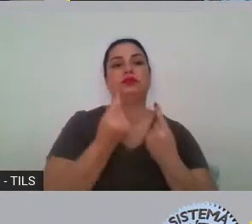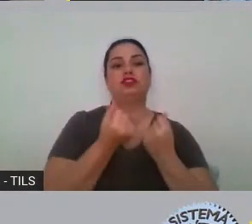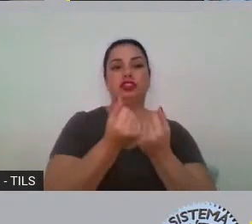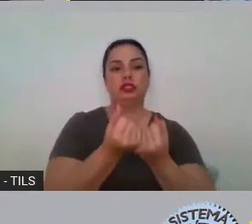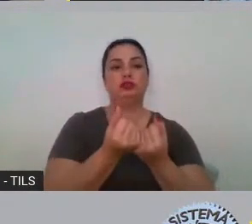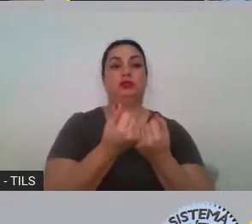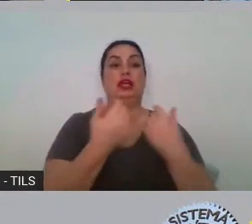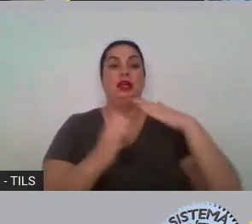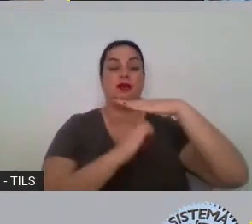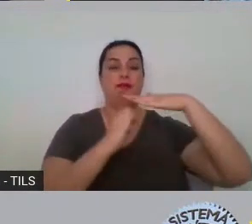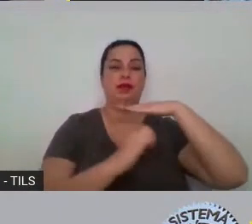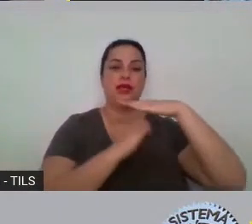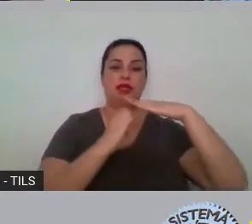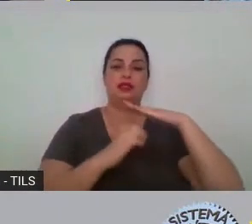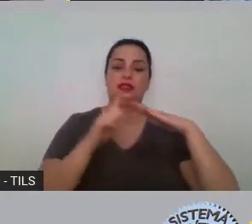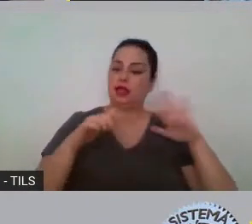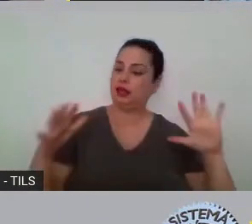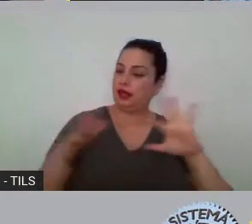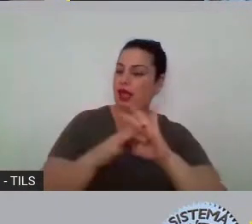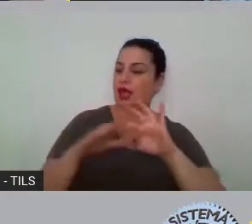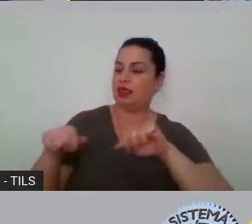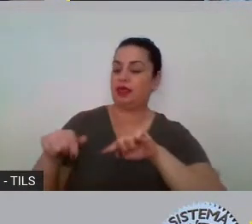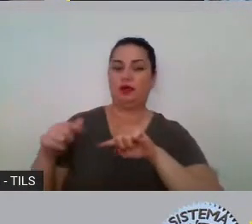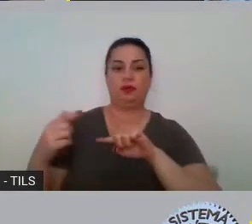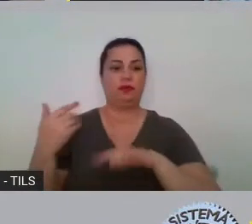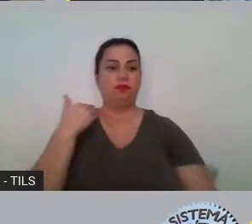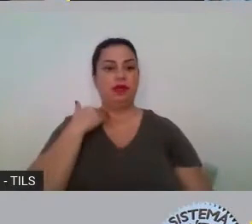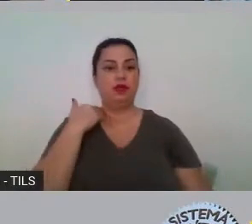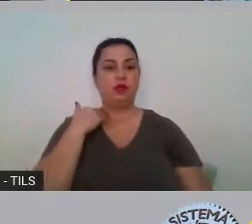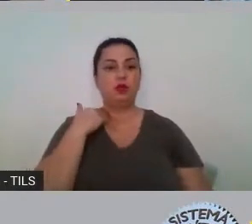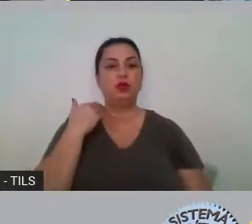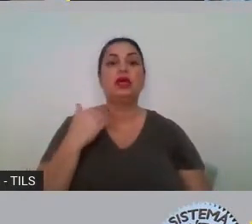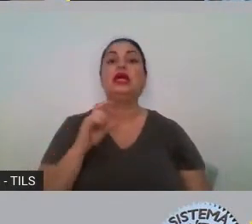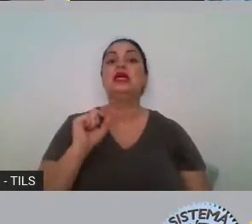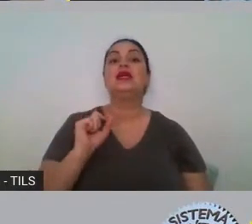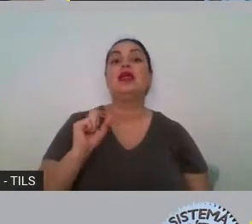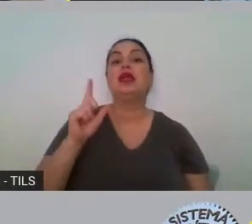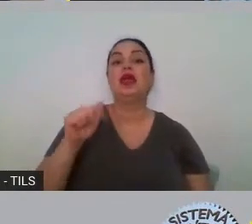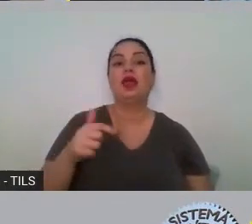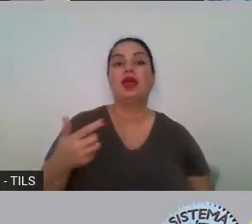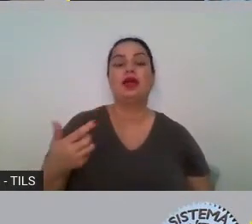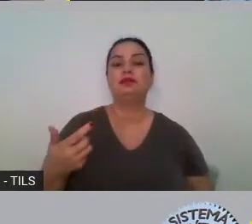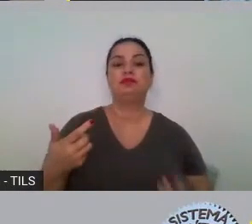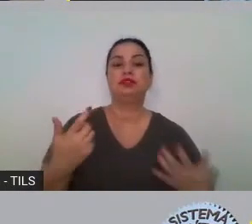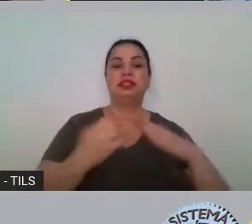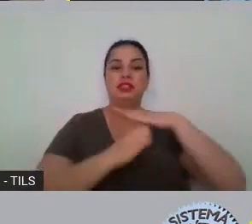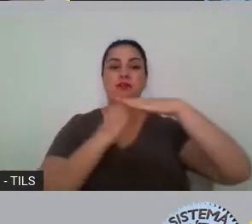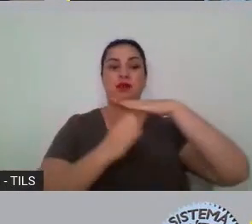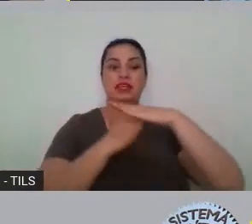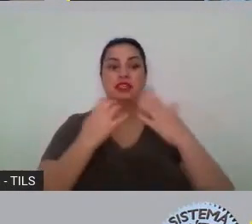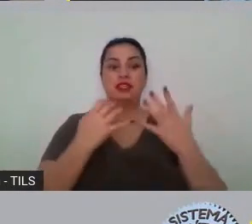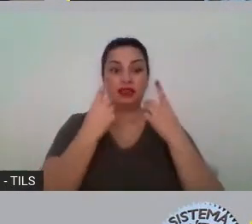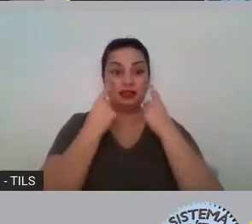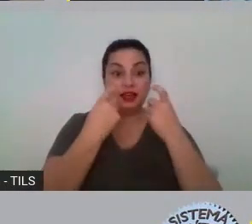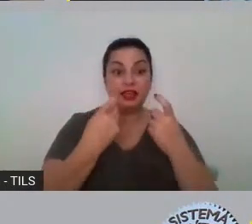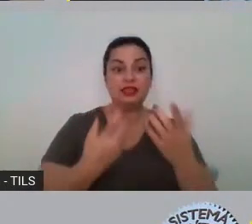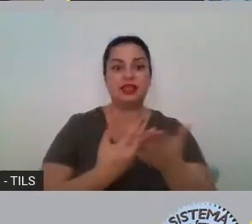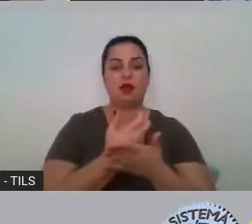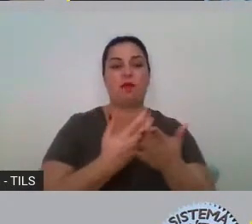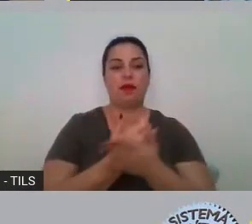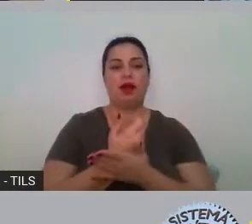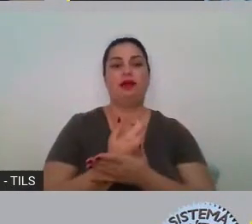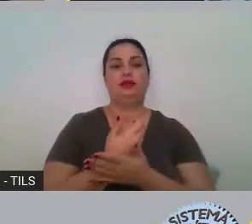empresas estatais é Energisa, é Equatorial. E eu fui investigar, aliás, eu não, os urbanitários investigaram